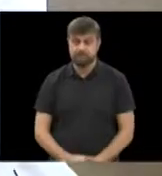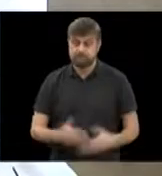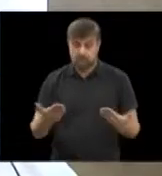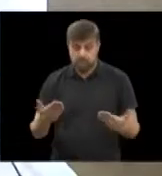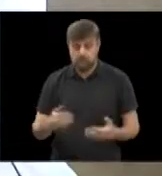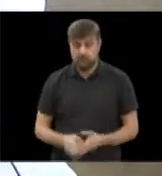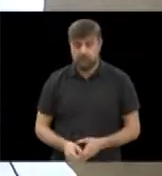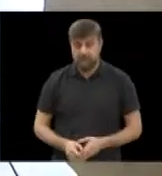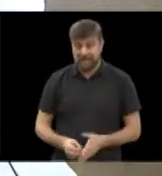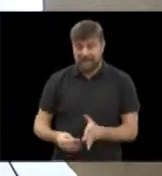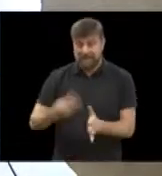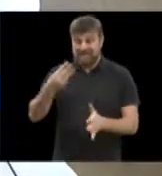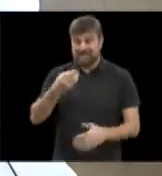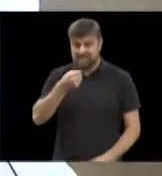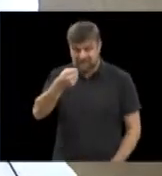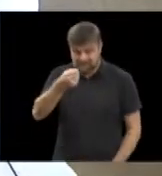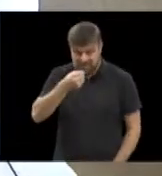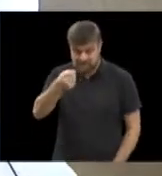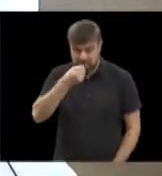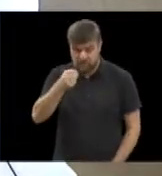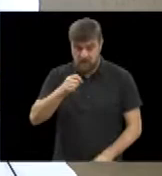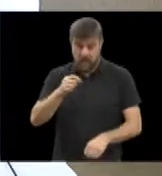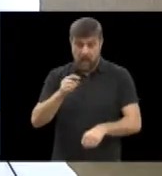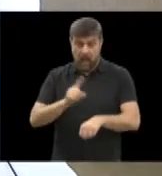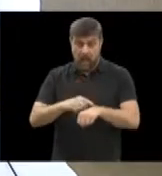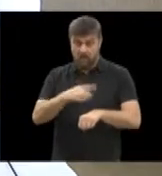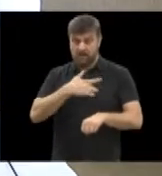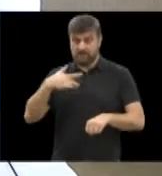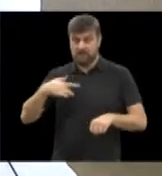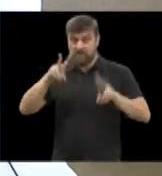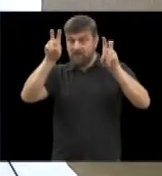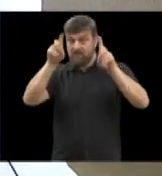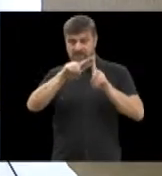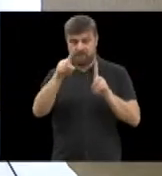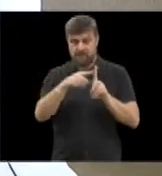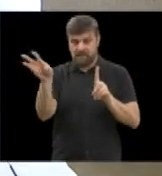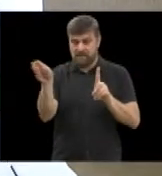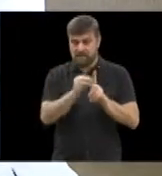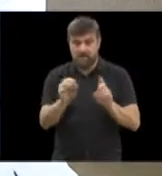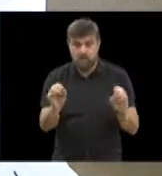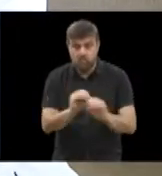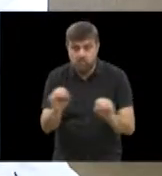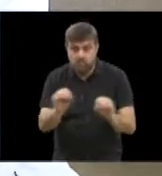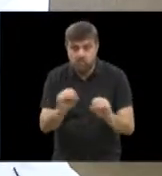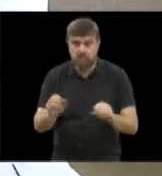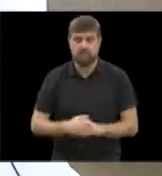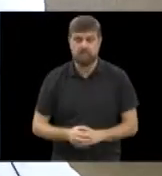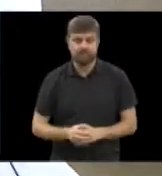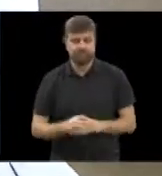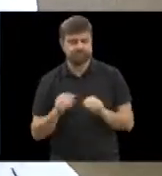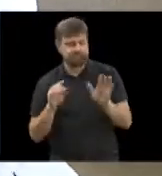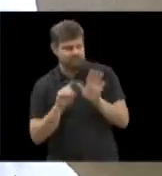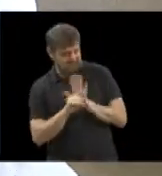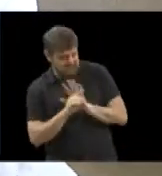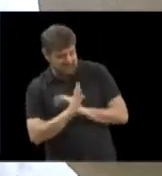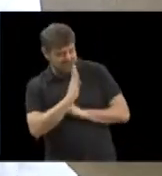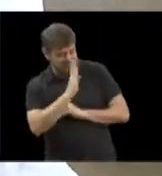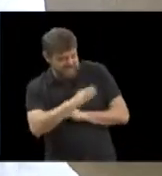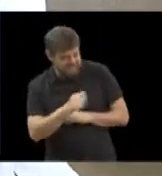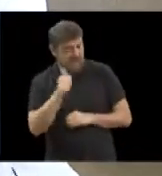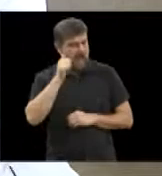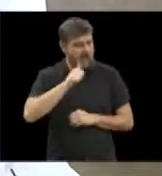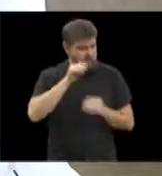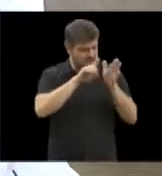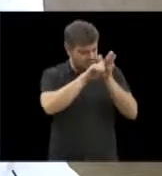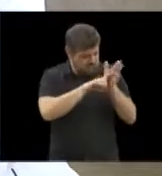Bem, estamos partindo para o terceiro e último bloco do Momento Saúde, que hoje está falando sobre infertilidade. Doutora, a gente já investigou a mulher,